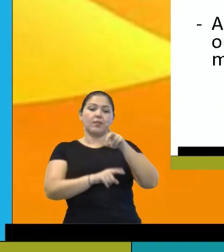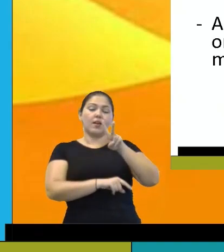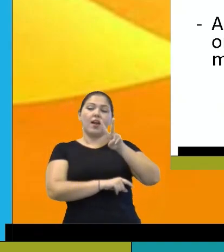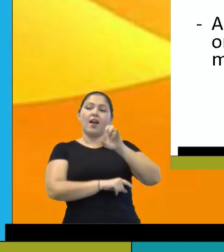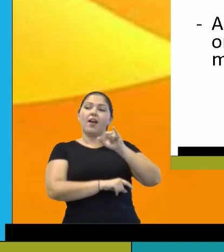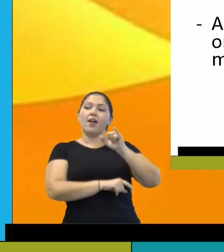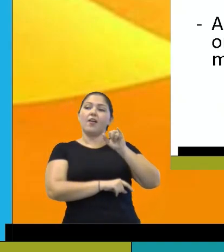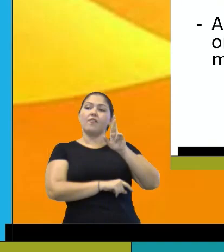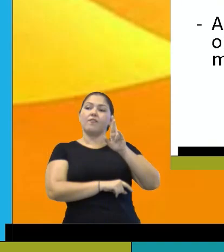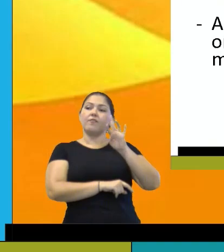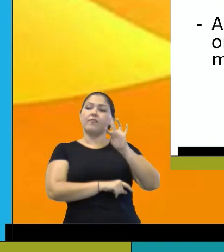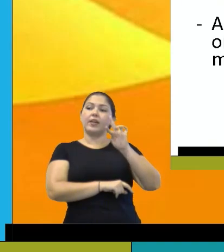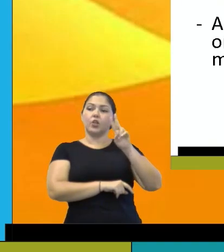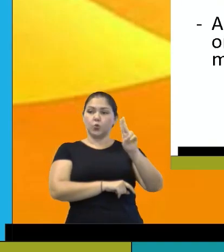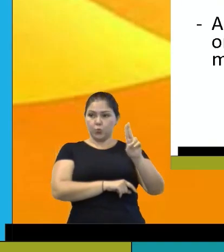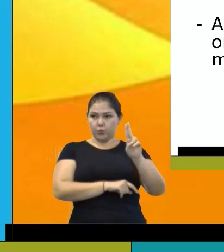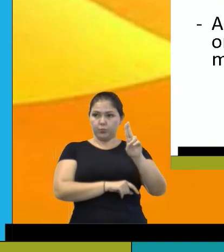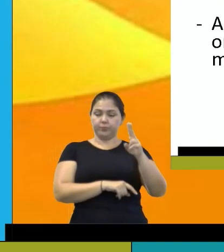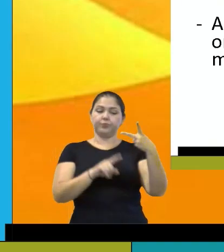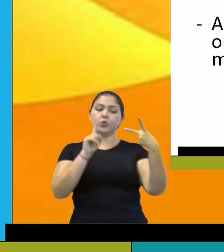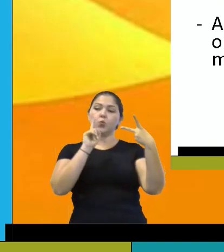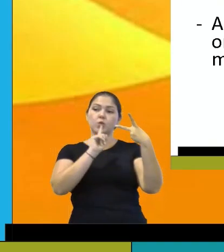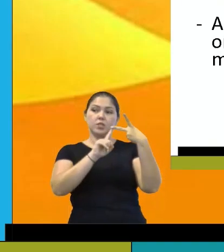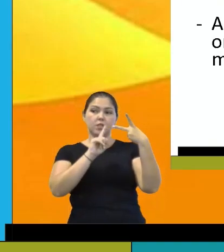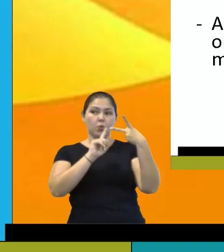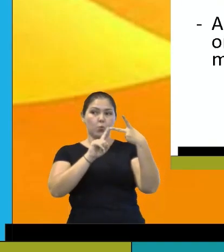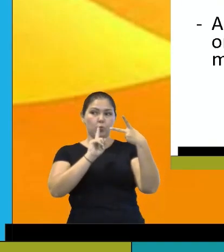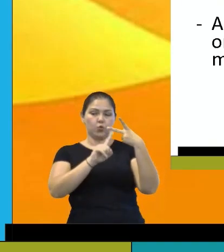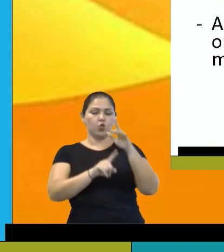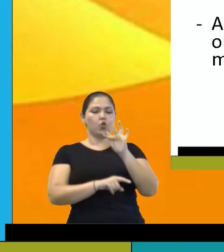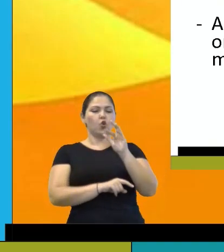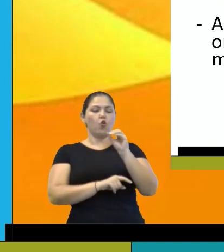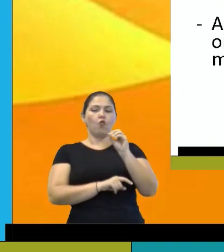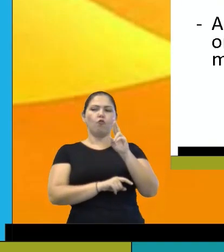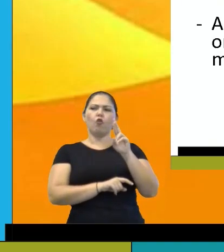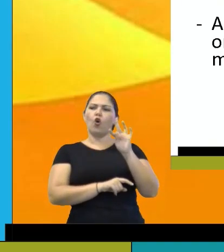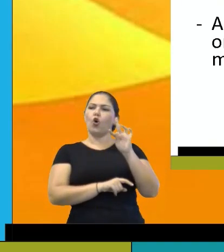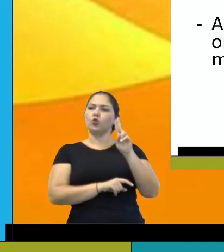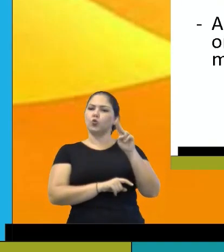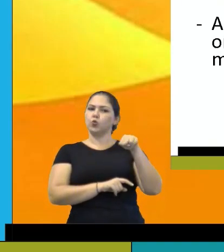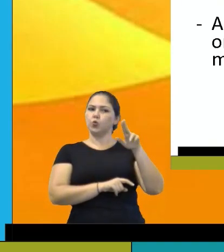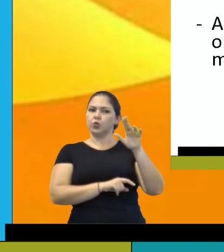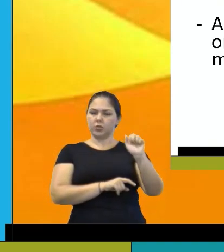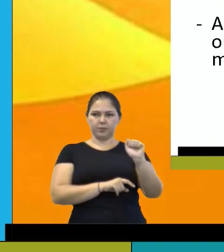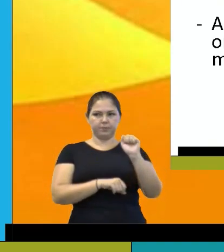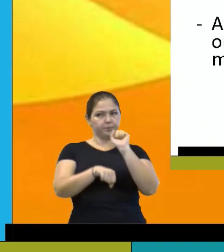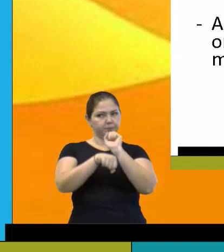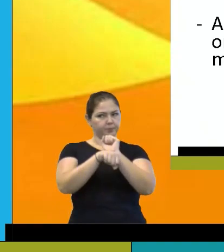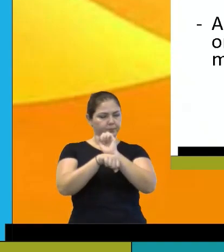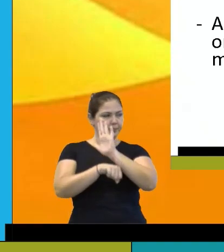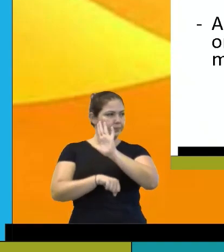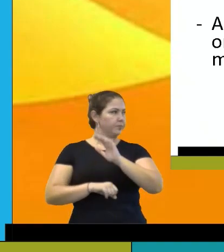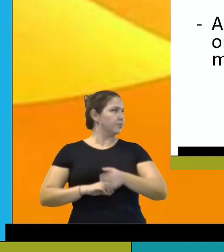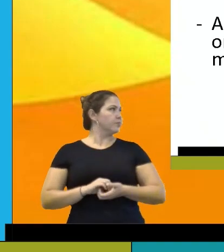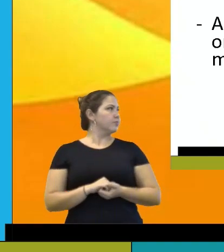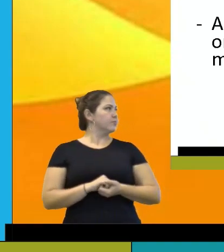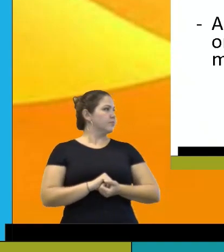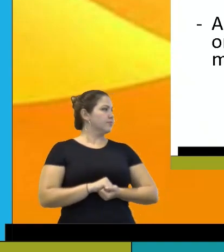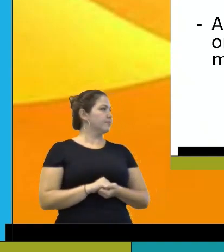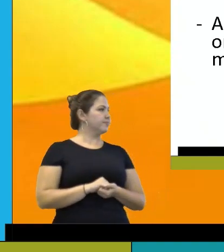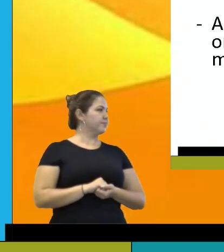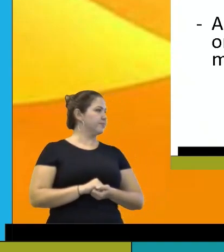de fortuna. Dois conceitos fundamentais. Um instante, por favor.